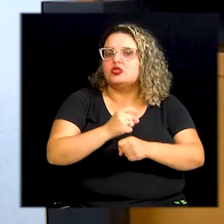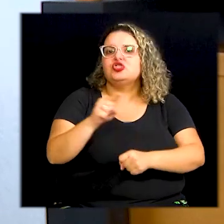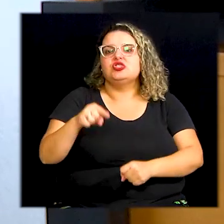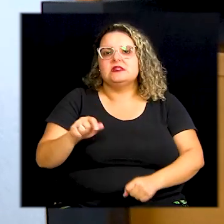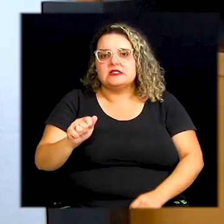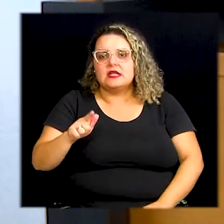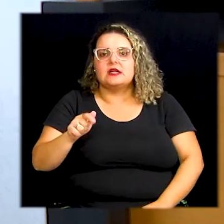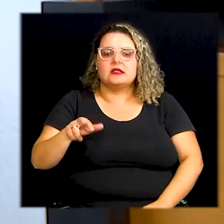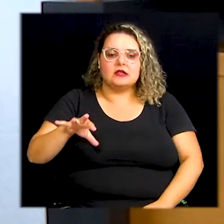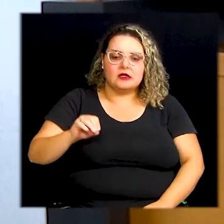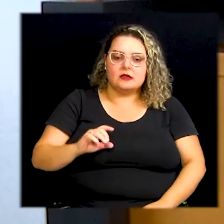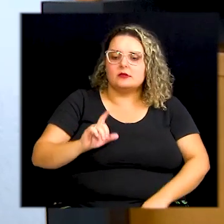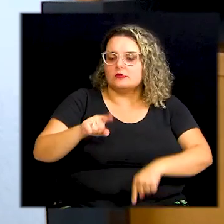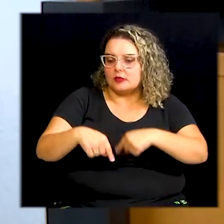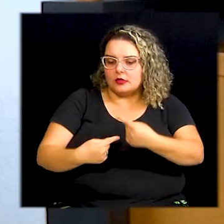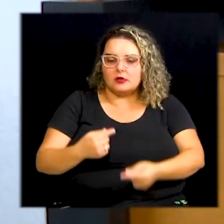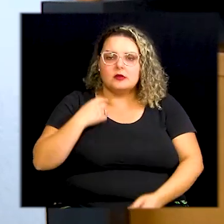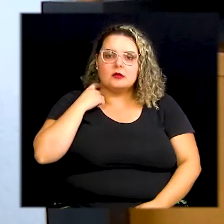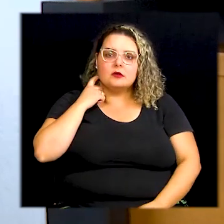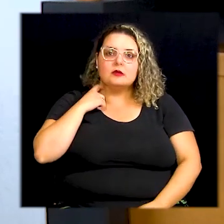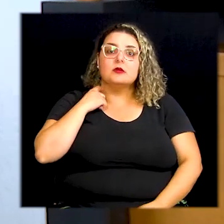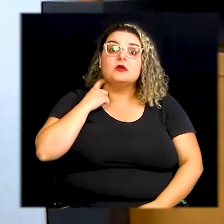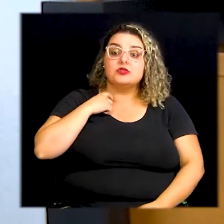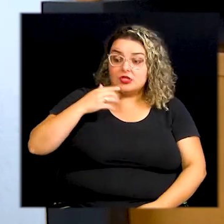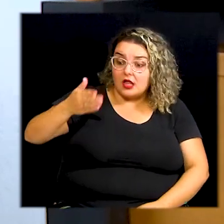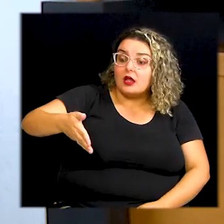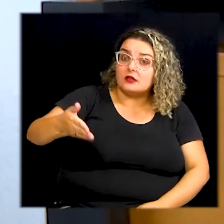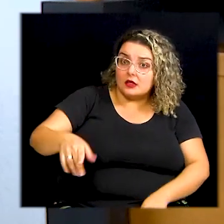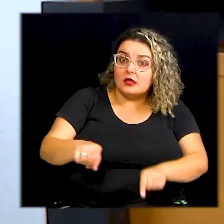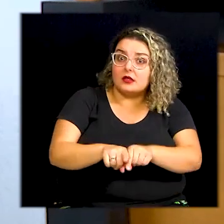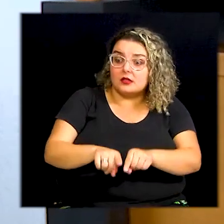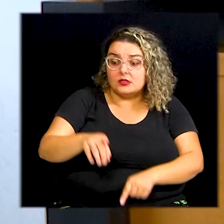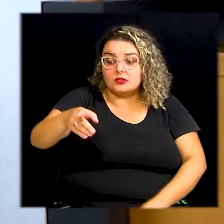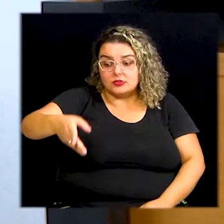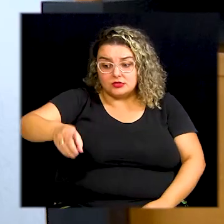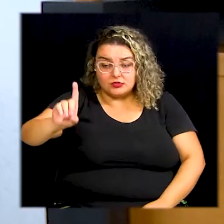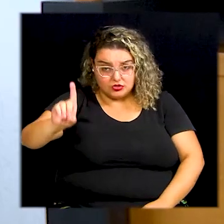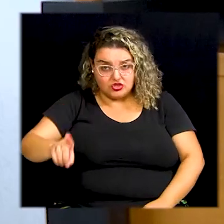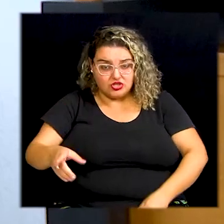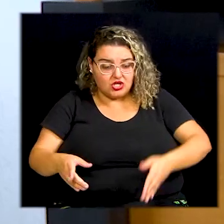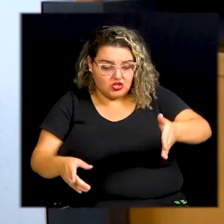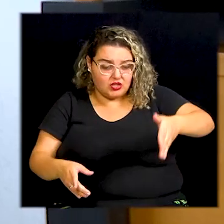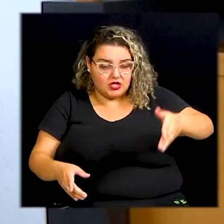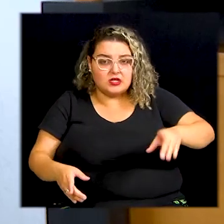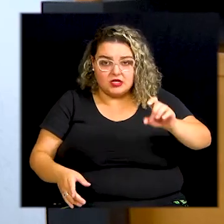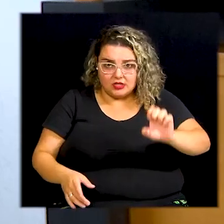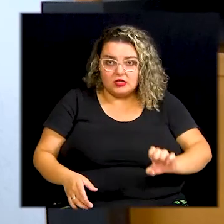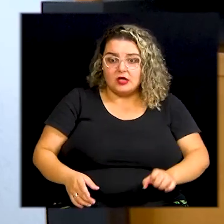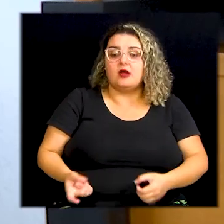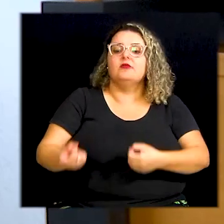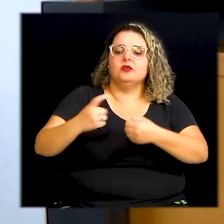zagueiro, aí fui indo, cheguei a jogar de lateral, joguei de lateral direito, joguei de lateral esquerdo,